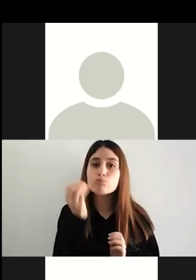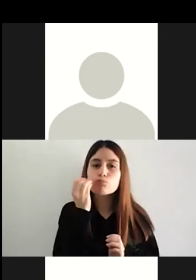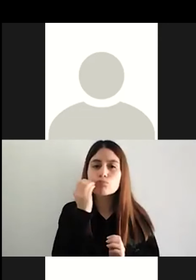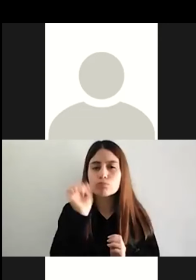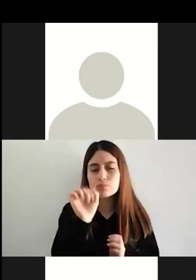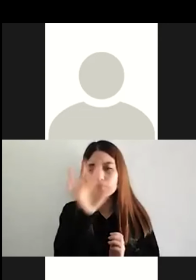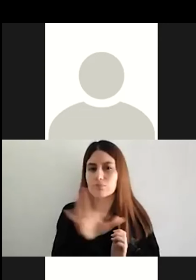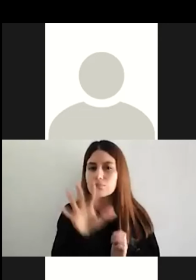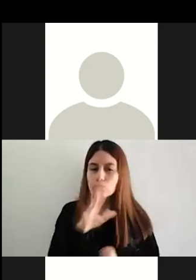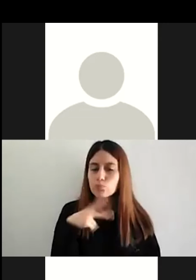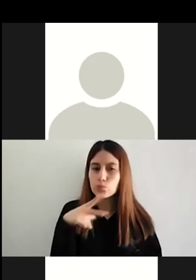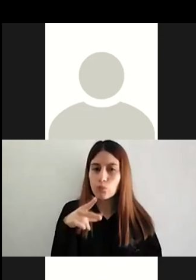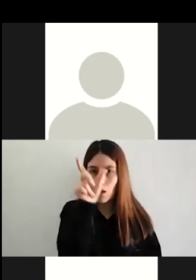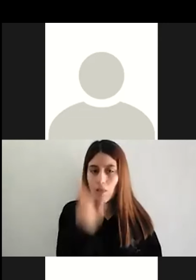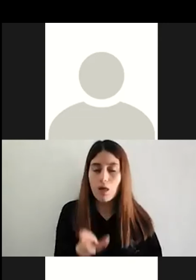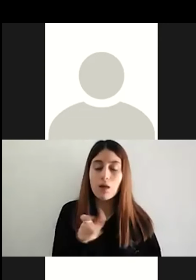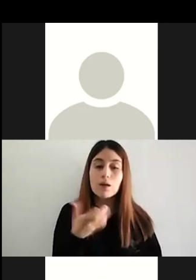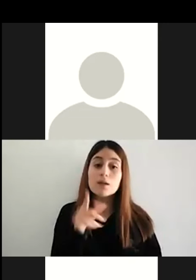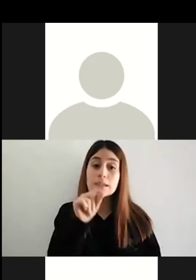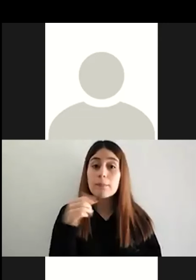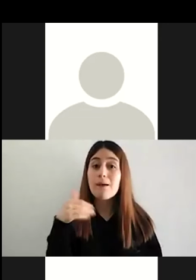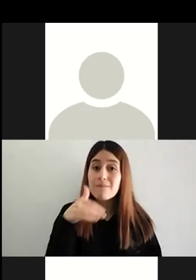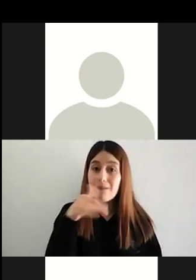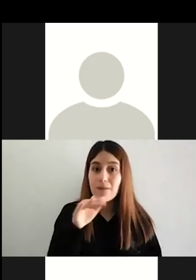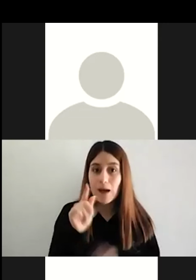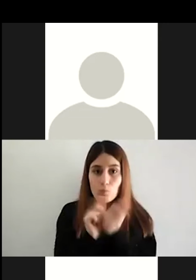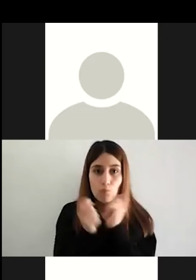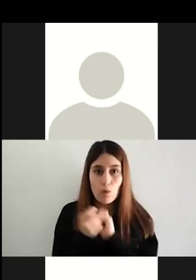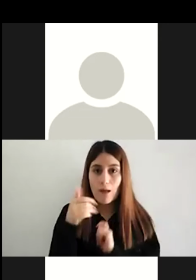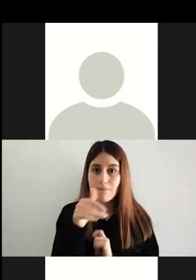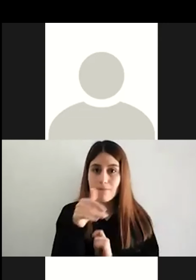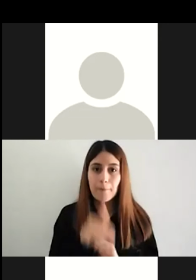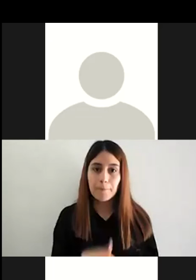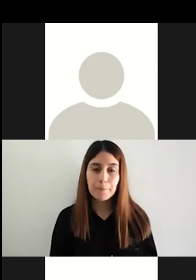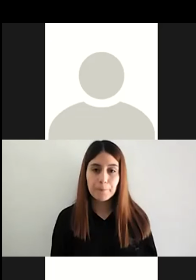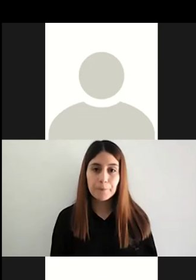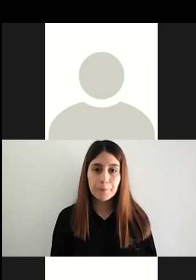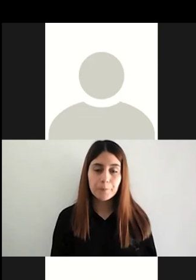geograficamente, e que também irá ser atualizado.